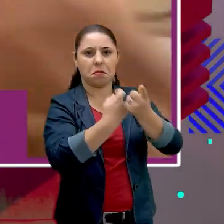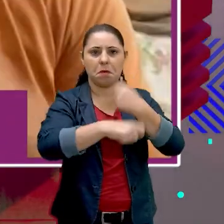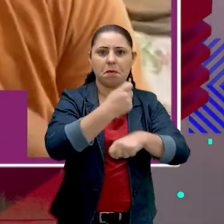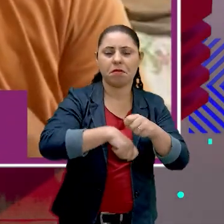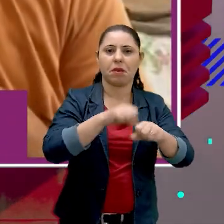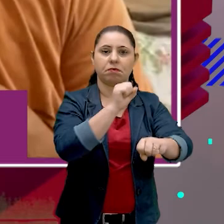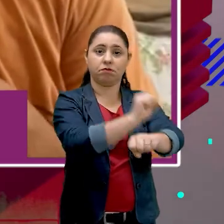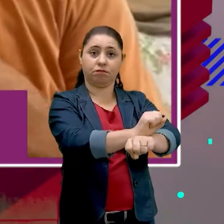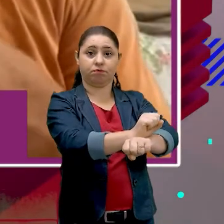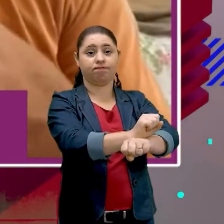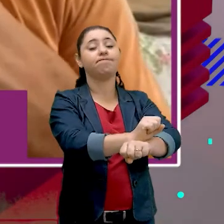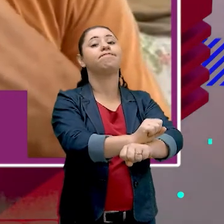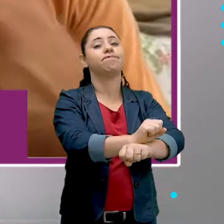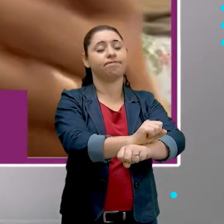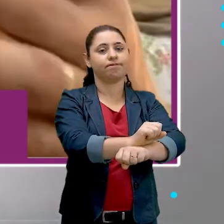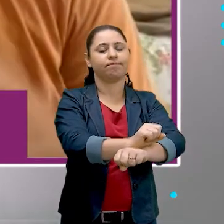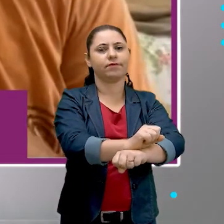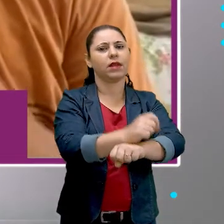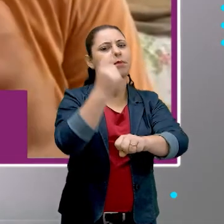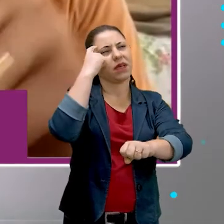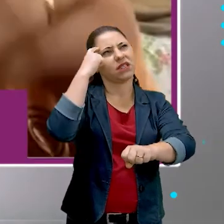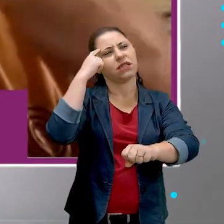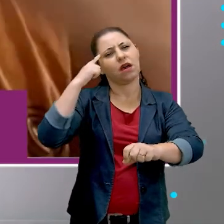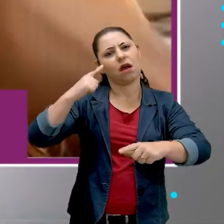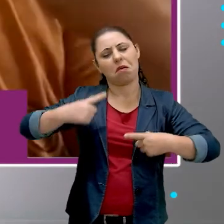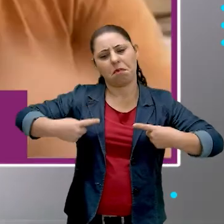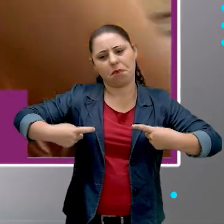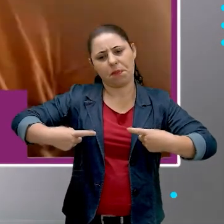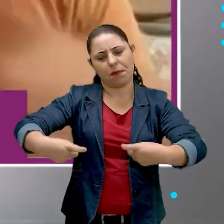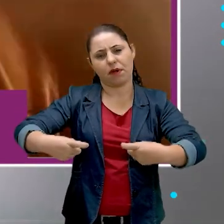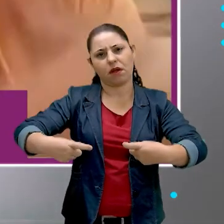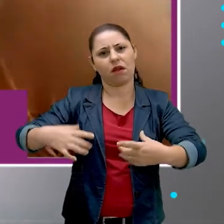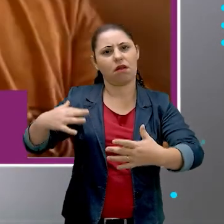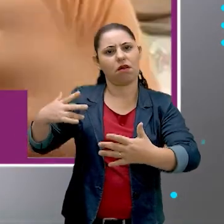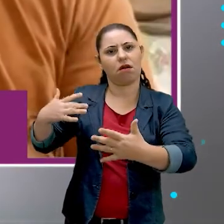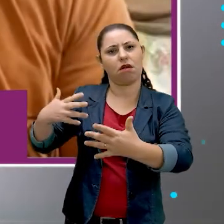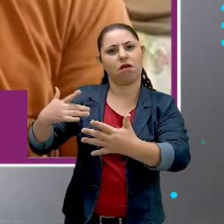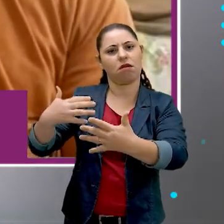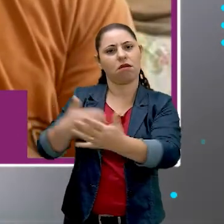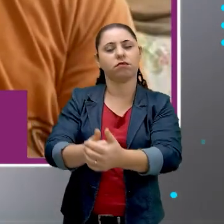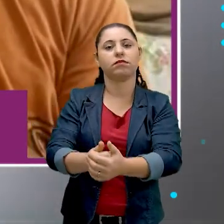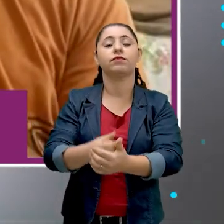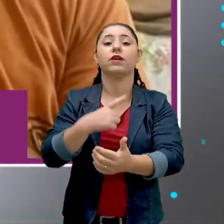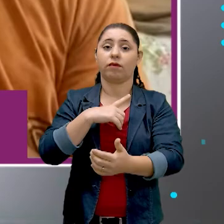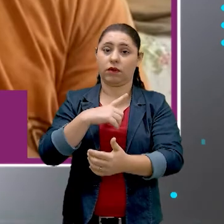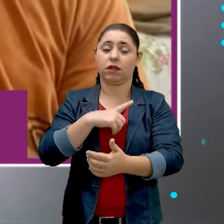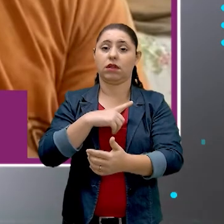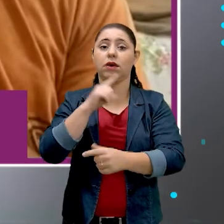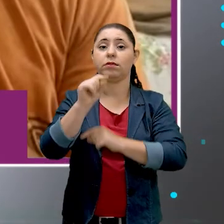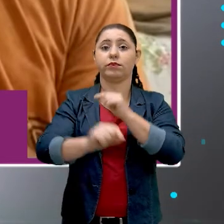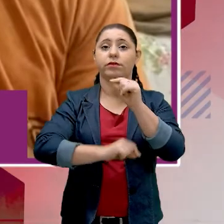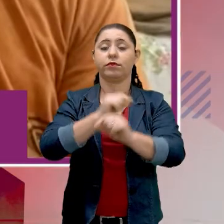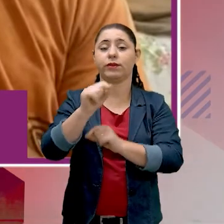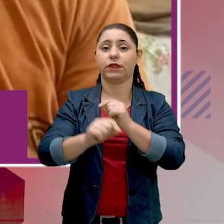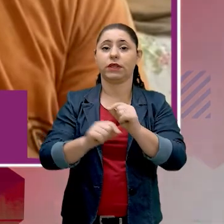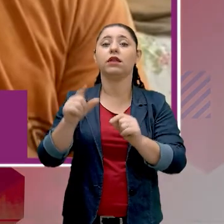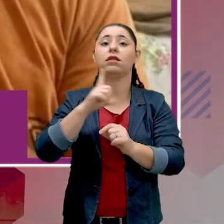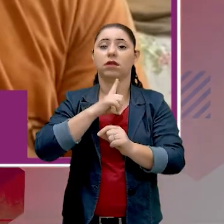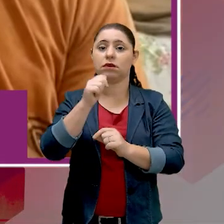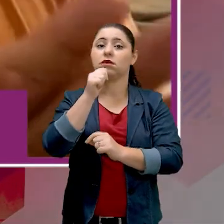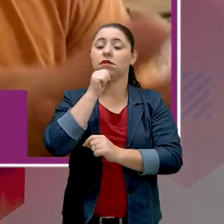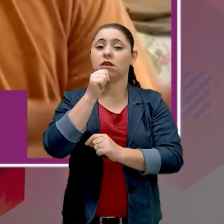amplas. Vamos supor, então, e se esse conflito perdurar, qual vai ser a situação? A gente pode ter retaliações